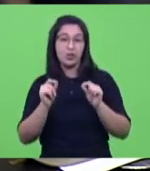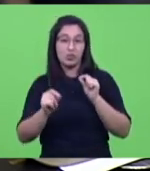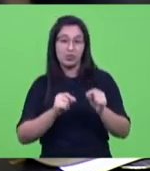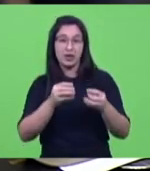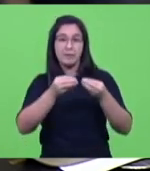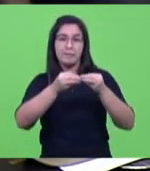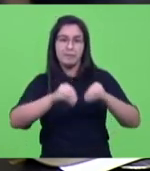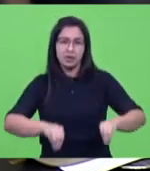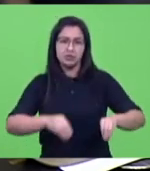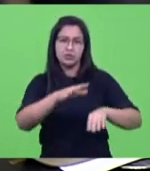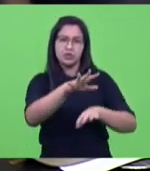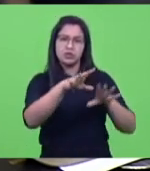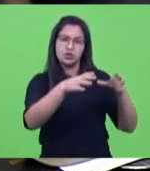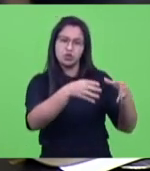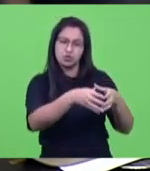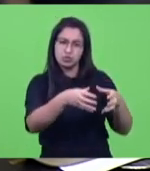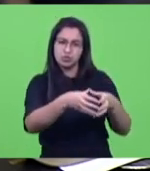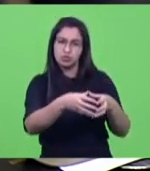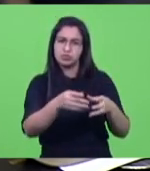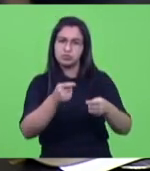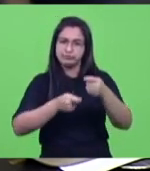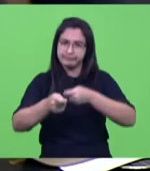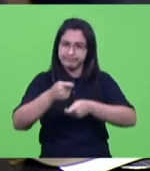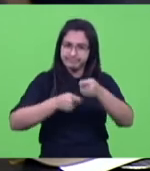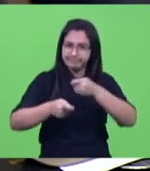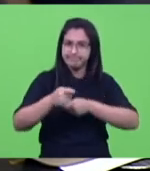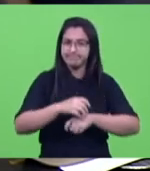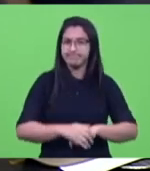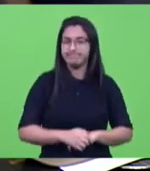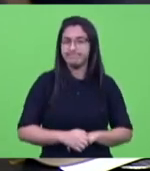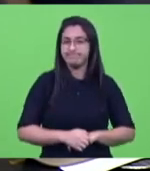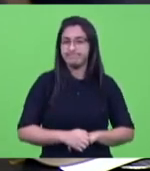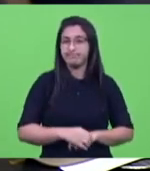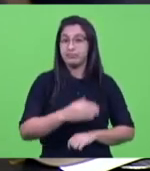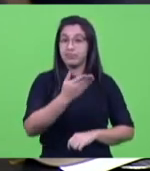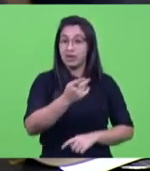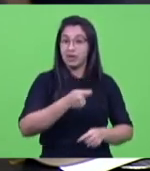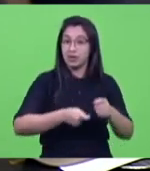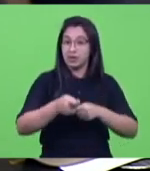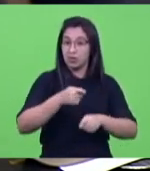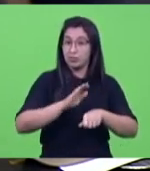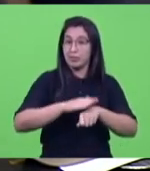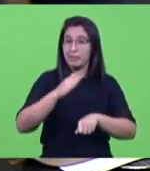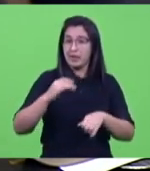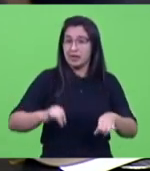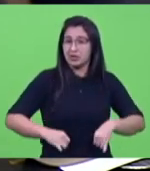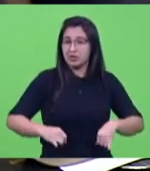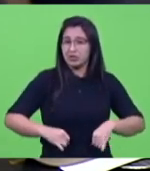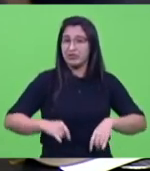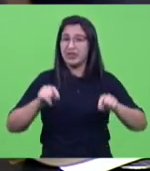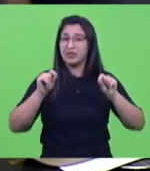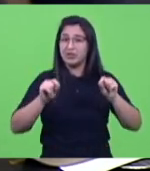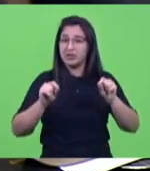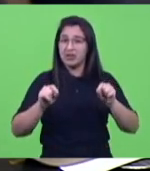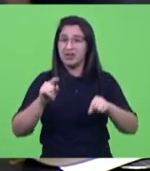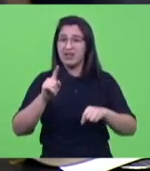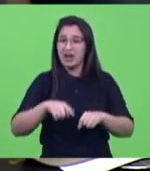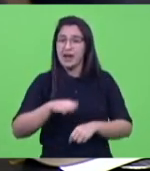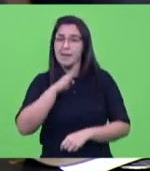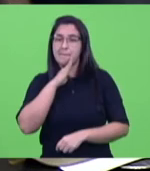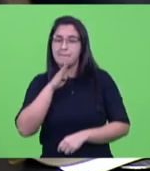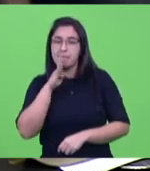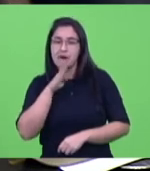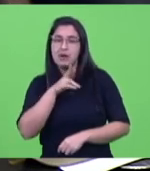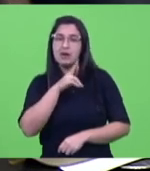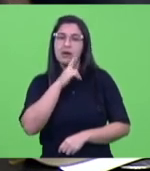setor da nossa economia. Para variar, um dos setores que está mais sofrendo no estado é o setor de bares e restaurantes.